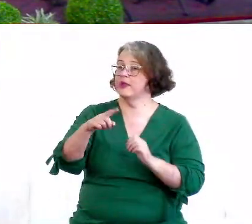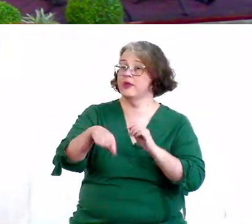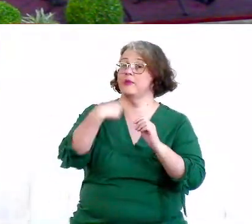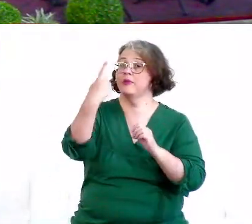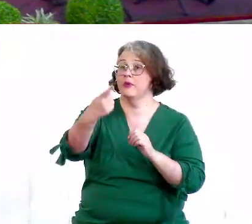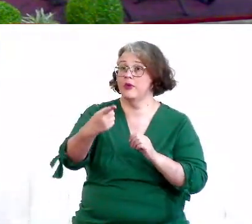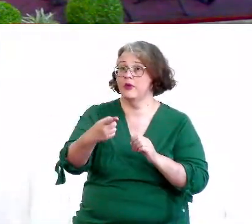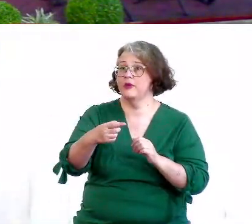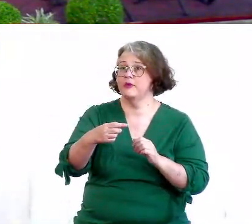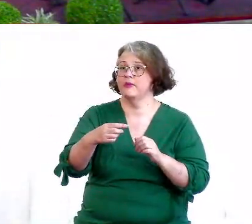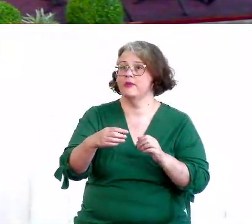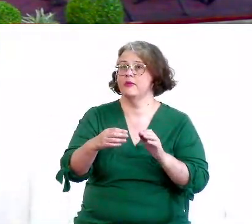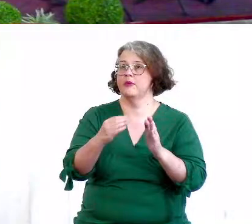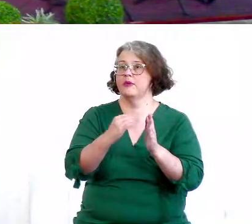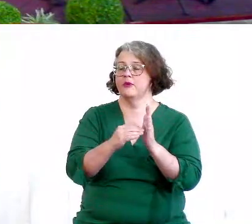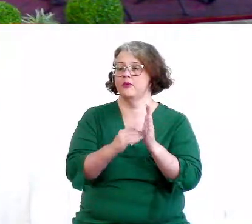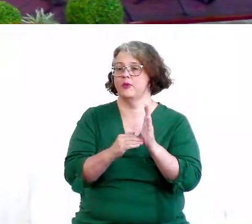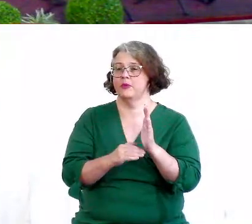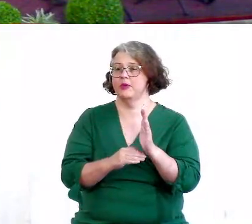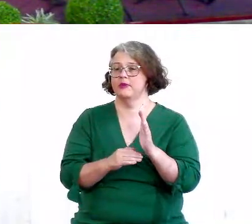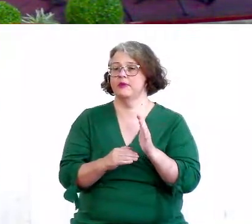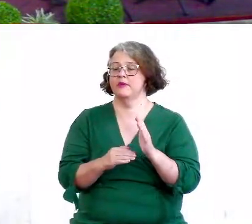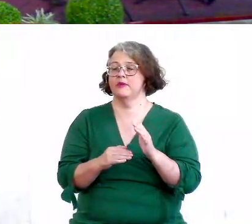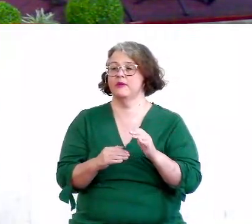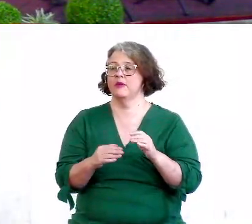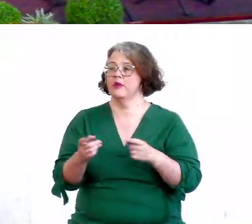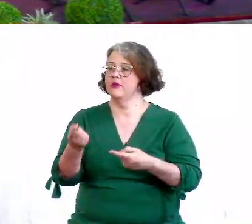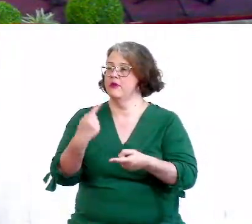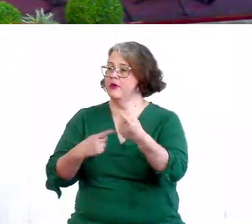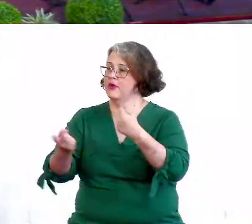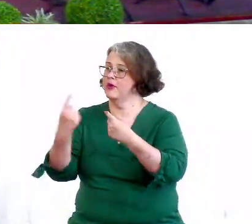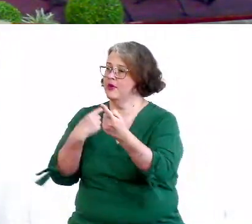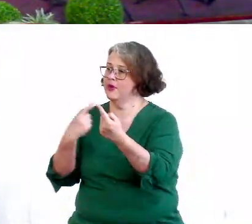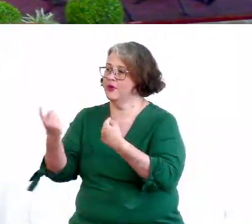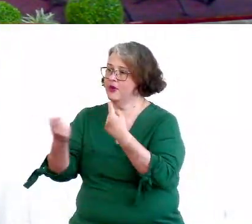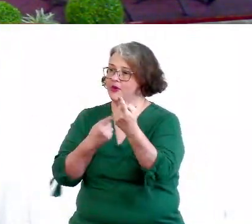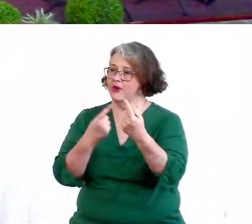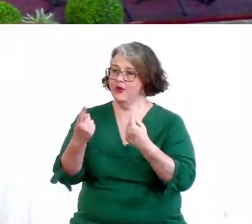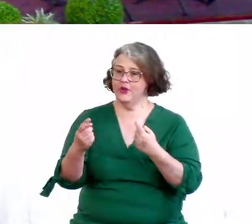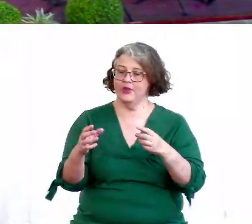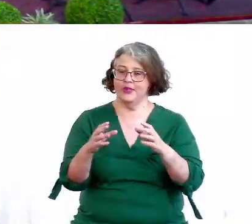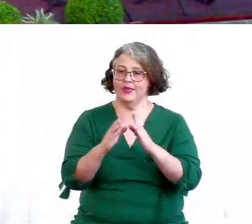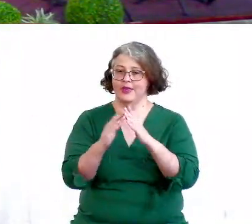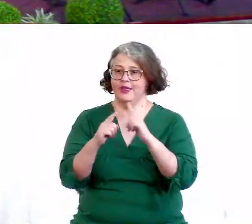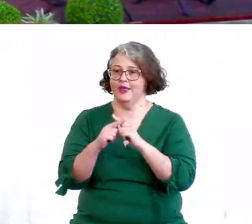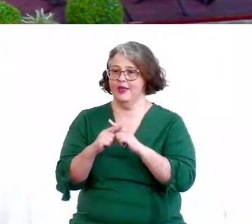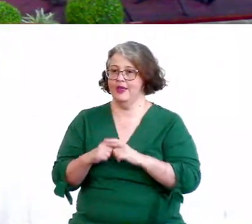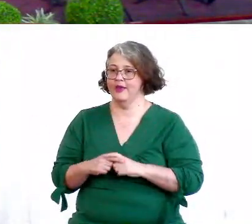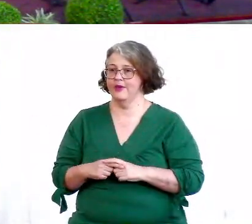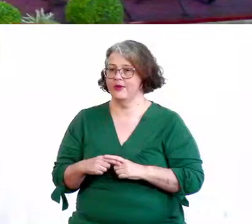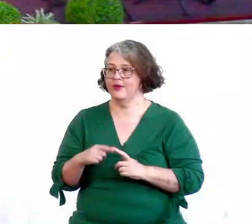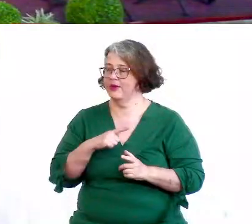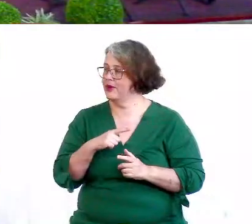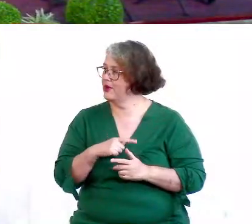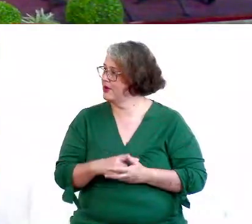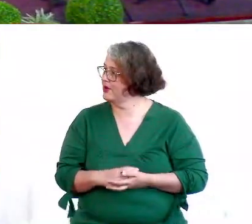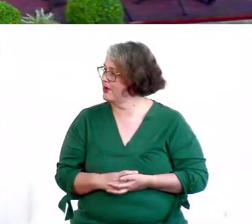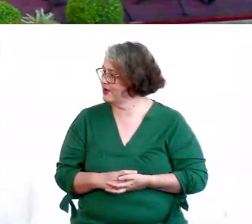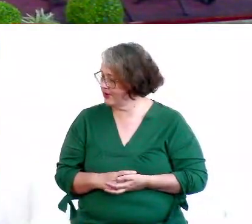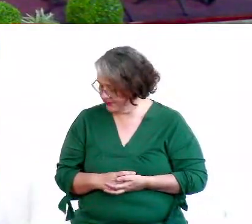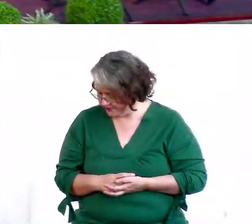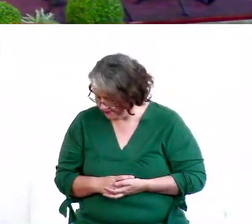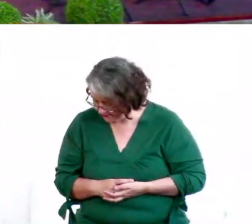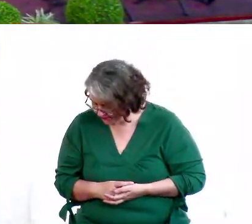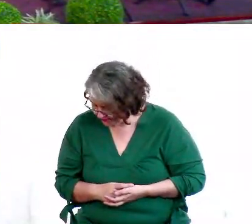dia 29. É um intercâmbio com as igrejas da nossa federação, né? Então será um momento muito bom, um momento